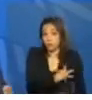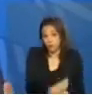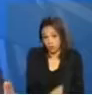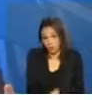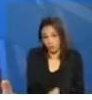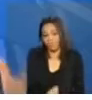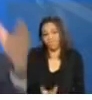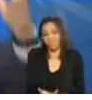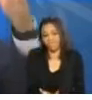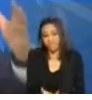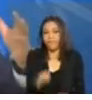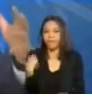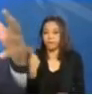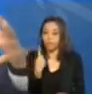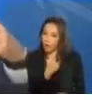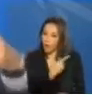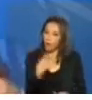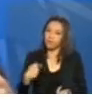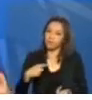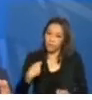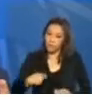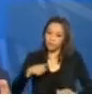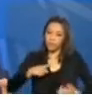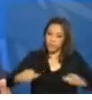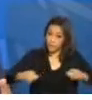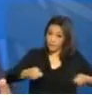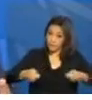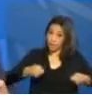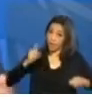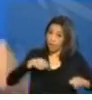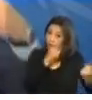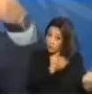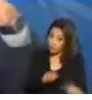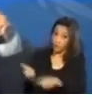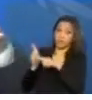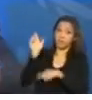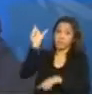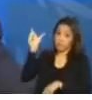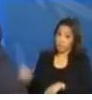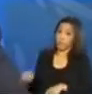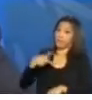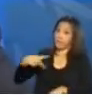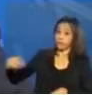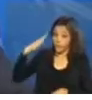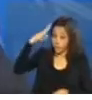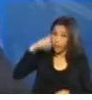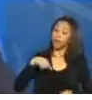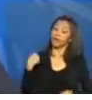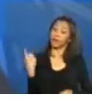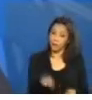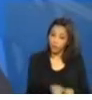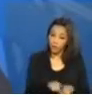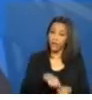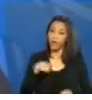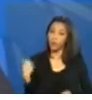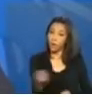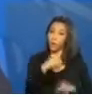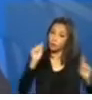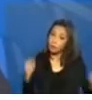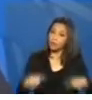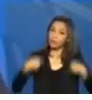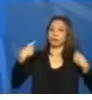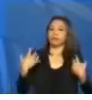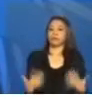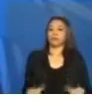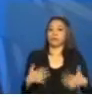Nós precisamos ter o equilíbrio e esse é o desafio do presidente Bolsonaro, esse é o nosso desafio que ele nos impõe e nós estamos